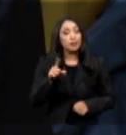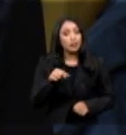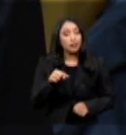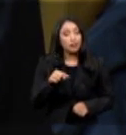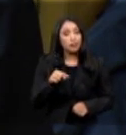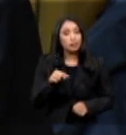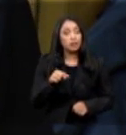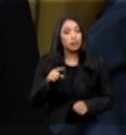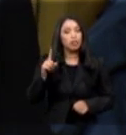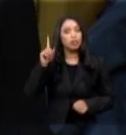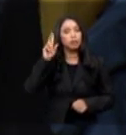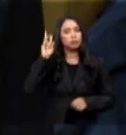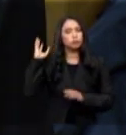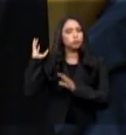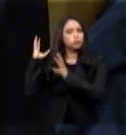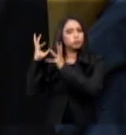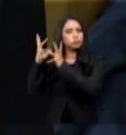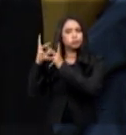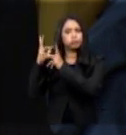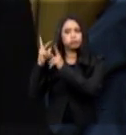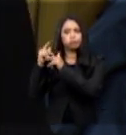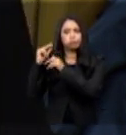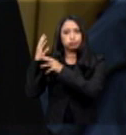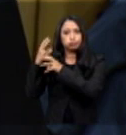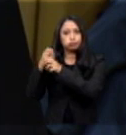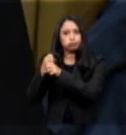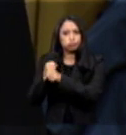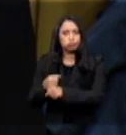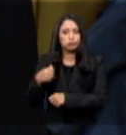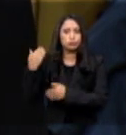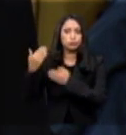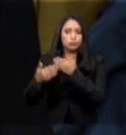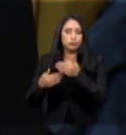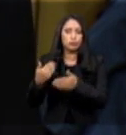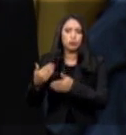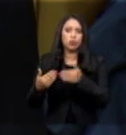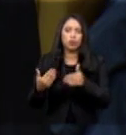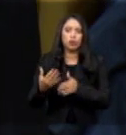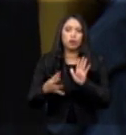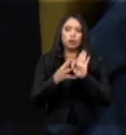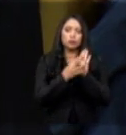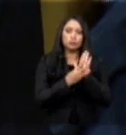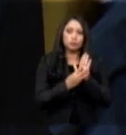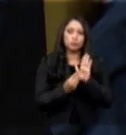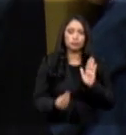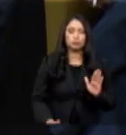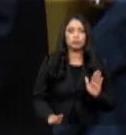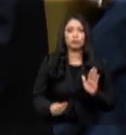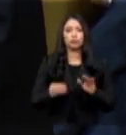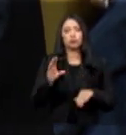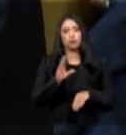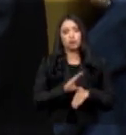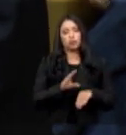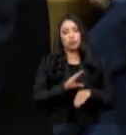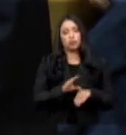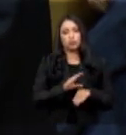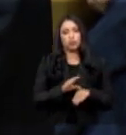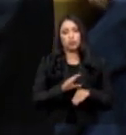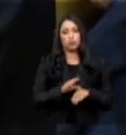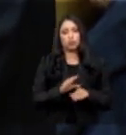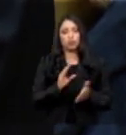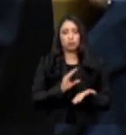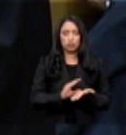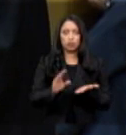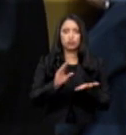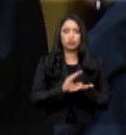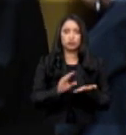historicamente, foi desprestigiado dentro do modelo constitucional e do direcionamento de